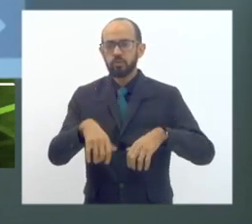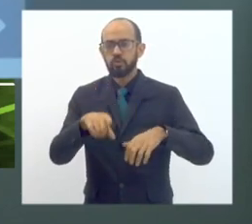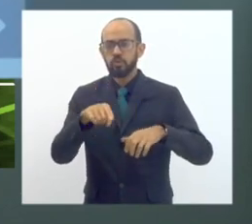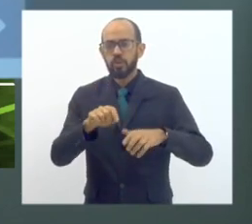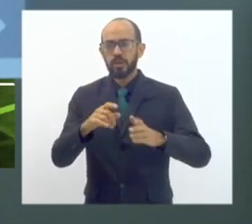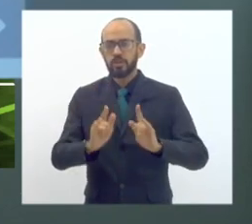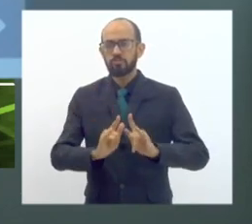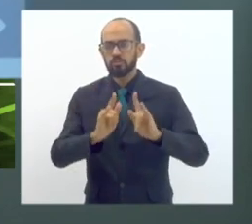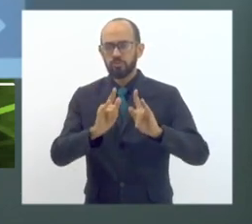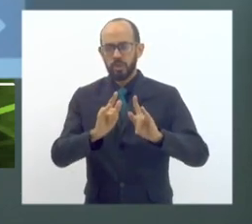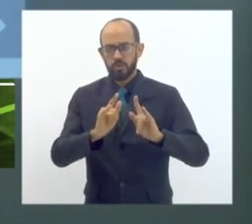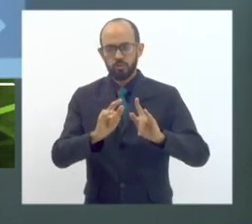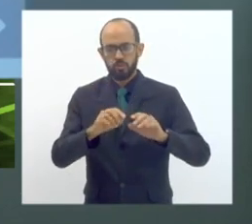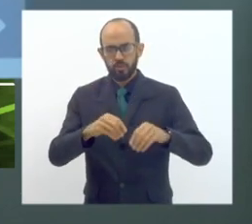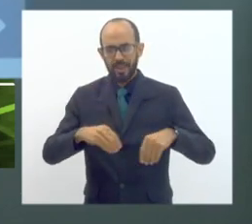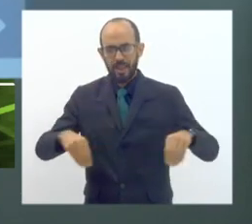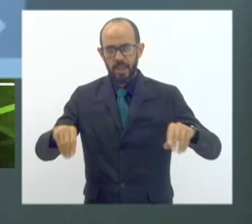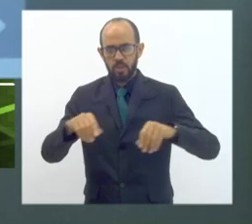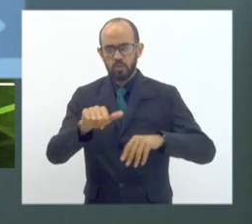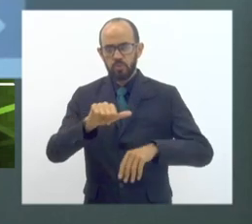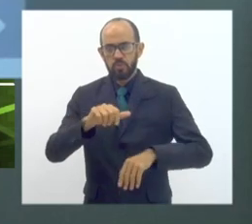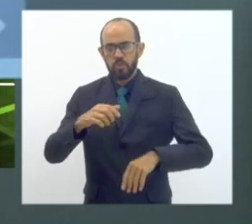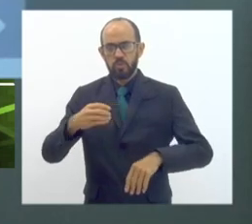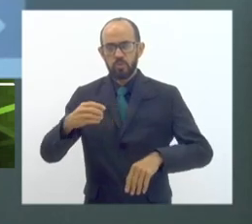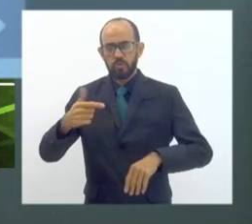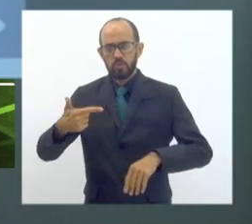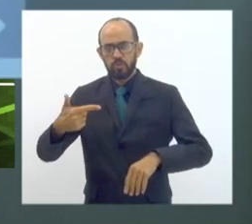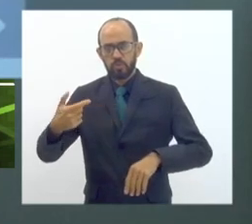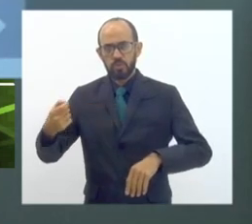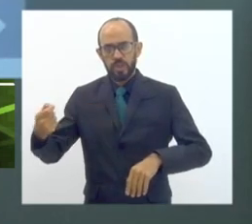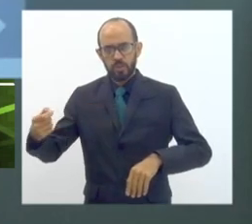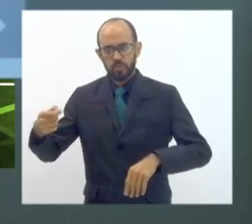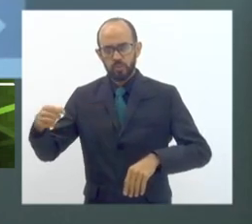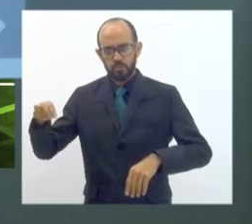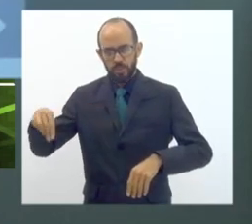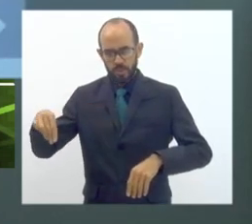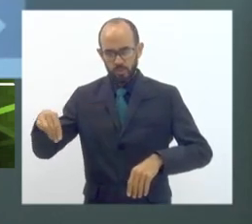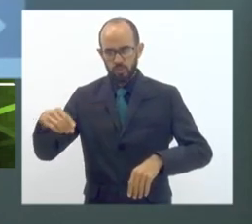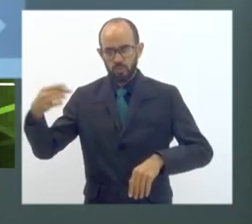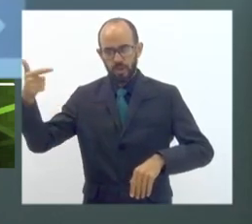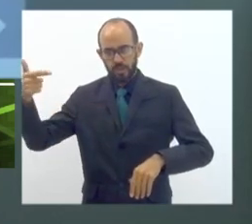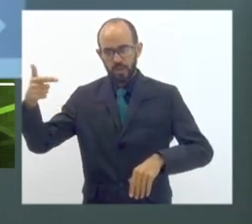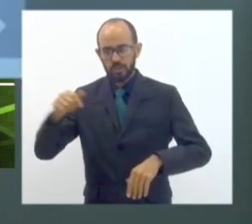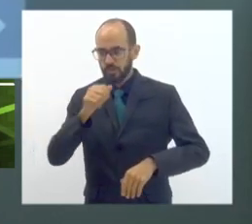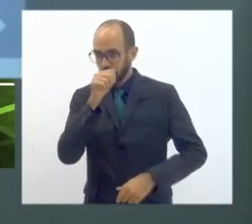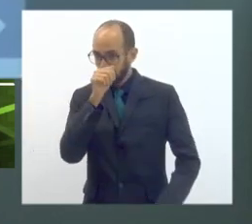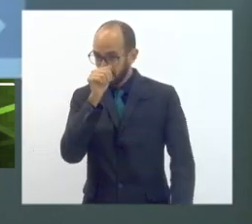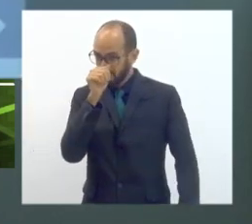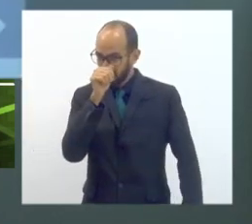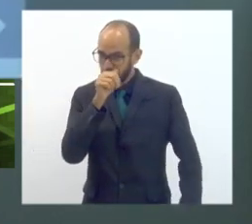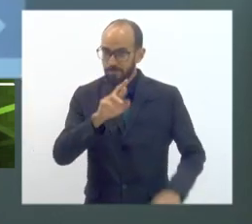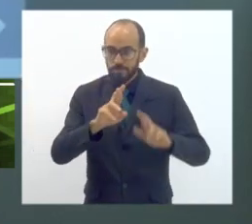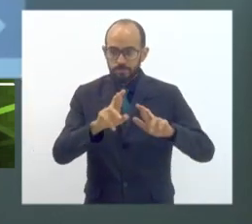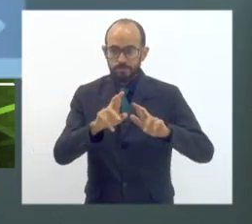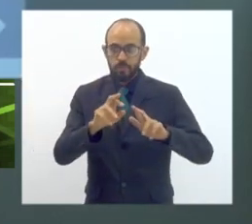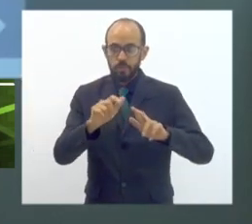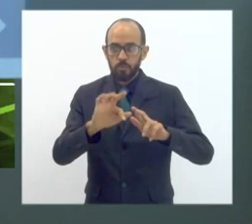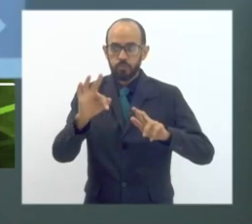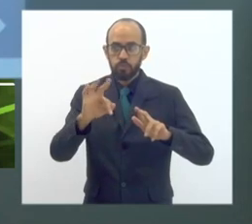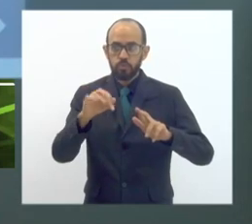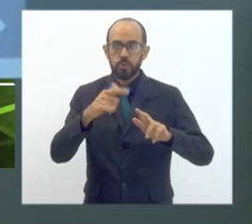terreno de 1.200 metros, localizado no município de Volta Redonda. A gente espera ainda ampliar essa sede para o que a gente deseja